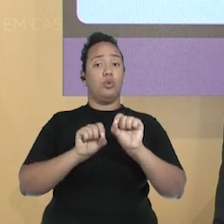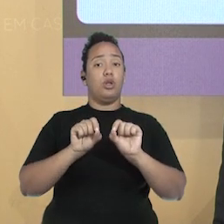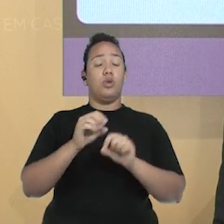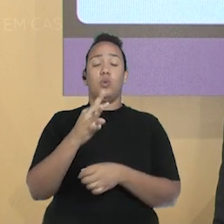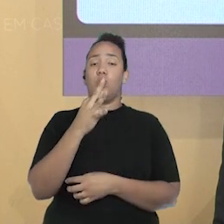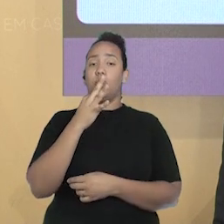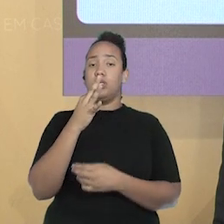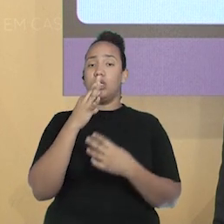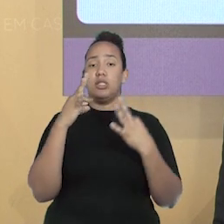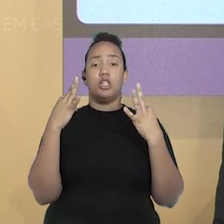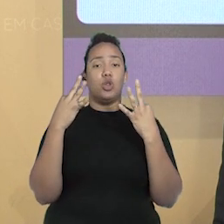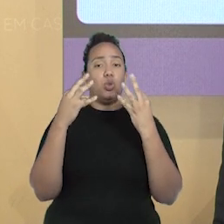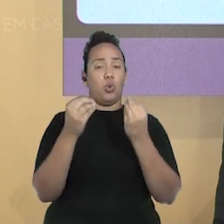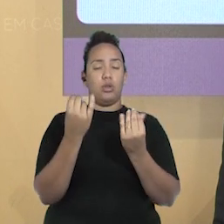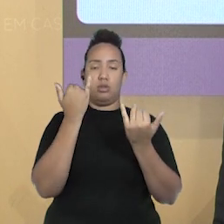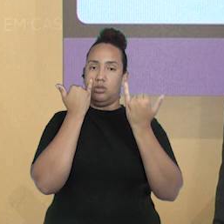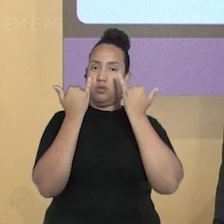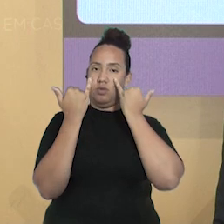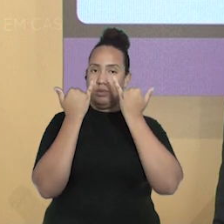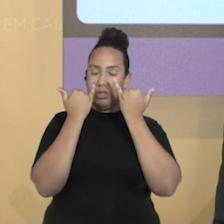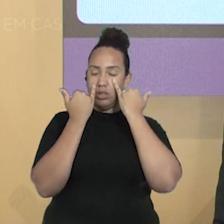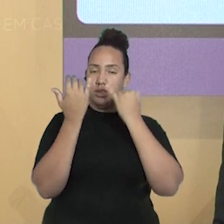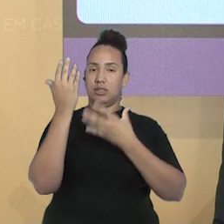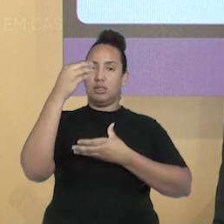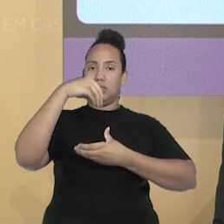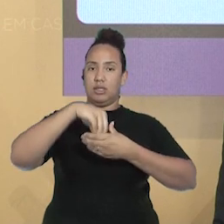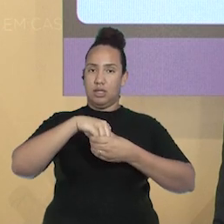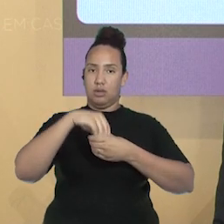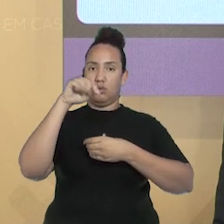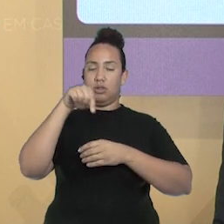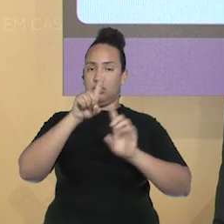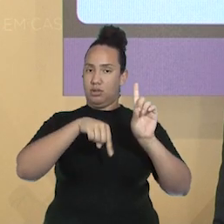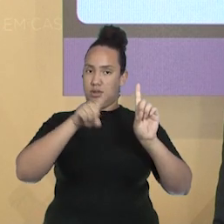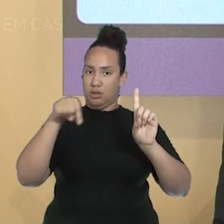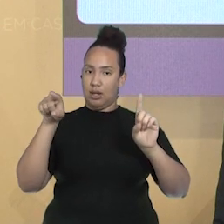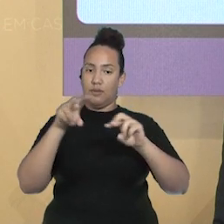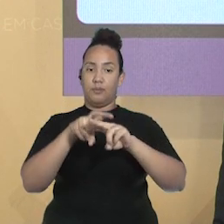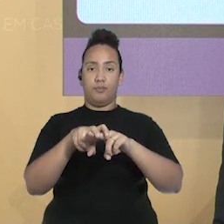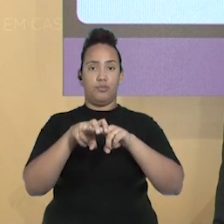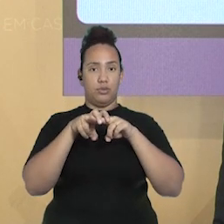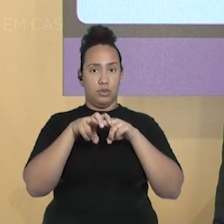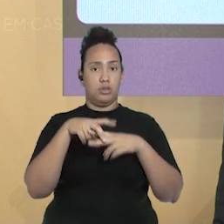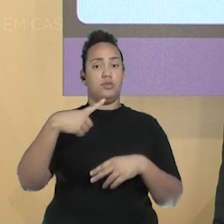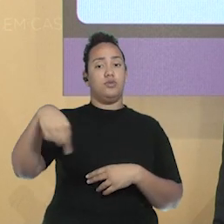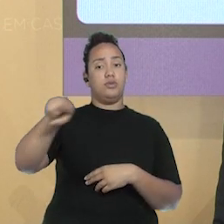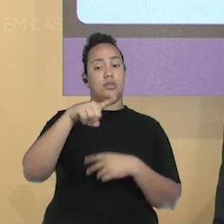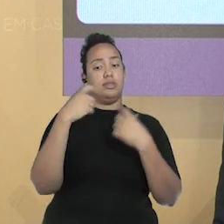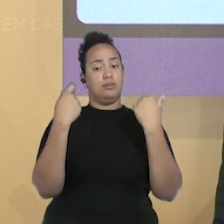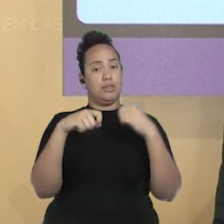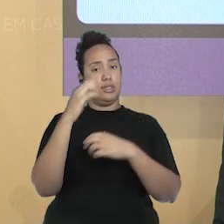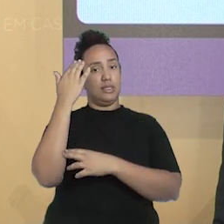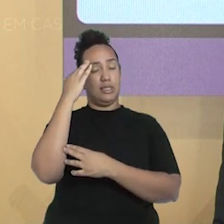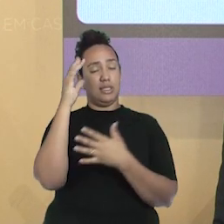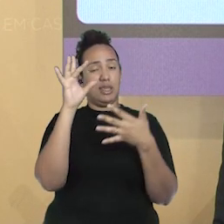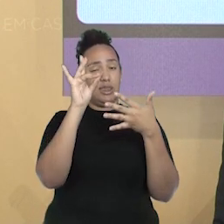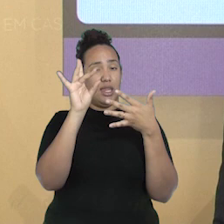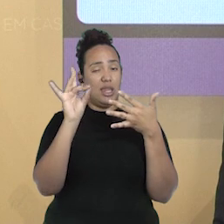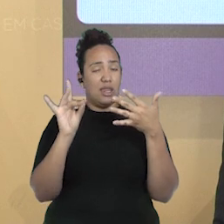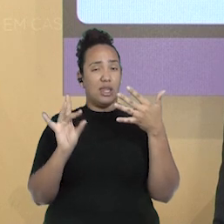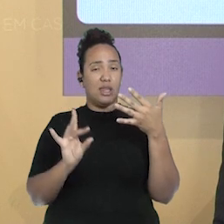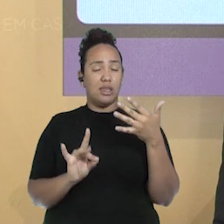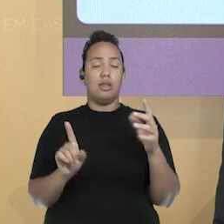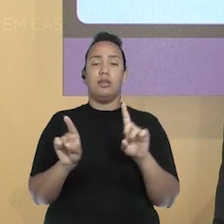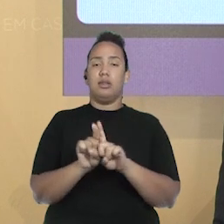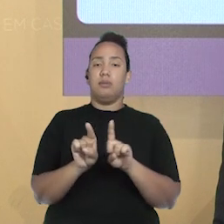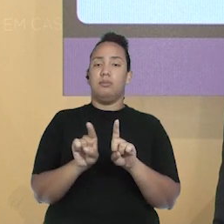os dados que compõem essa representação. Por isso, é importante compreender cada detalhe e a forma que se lê